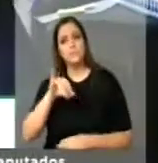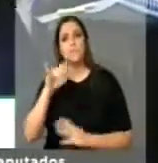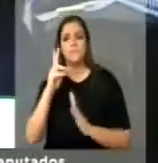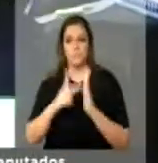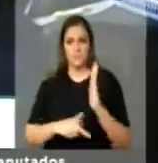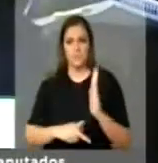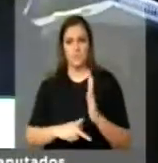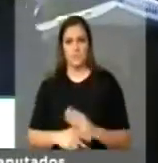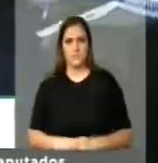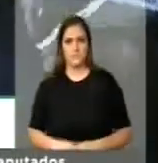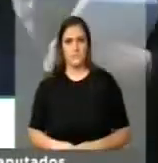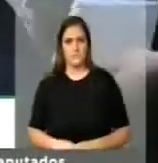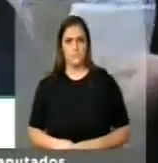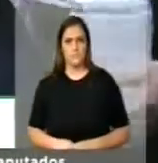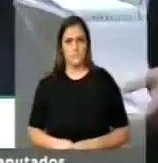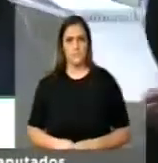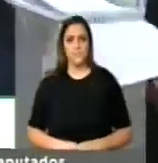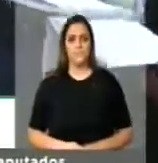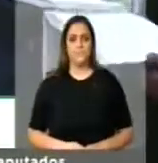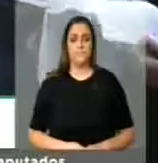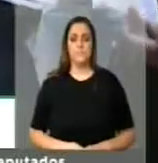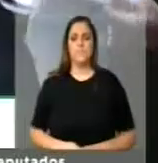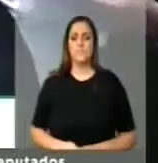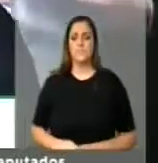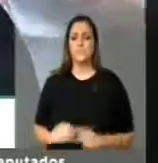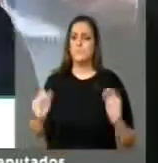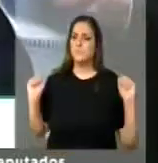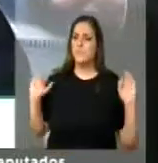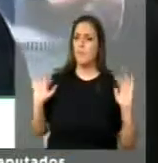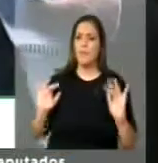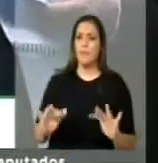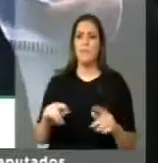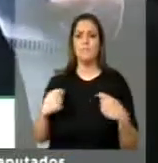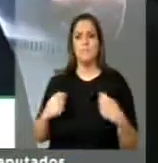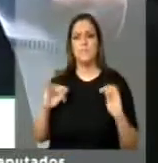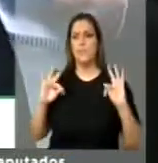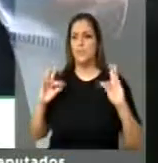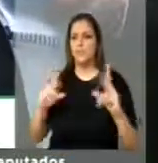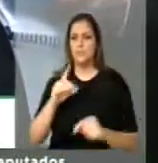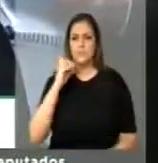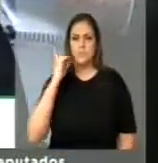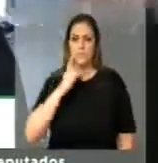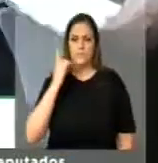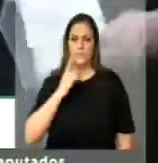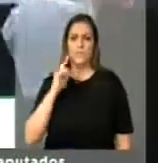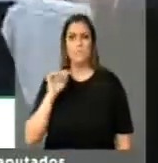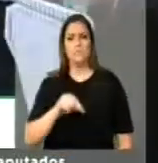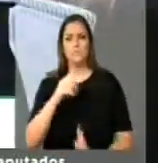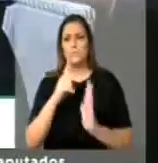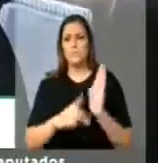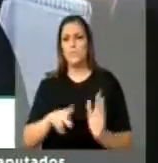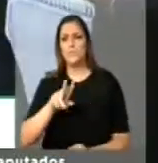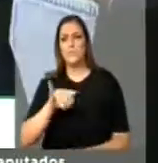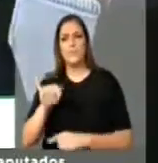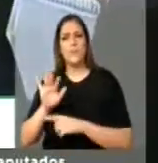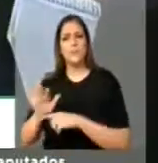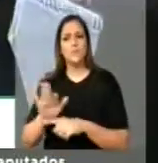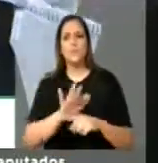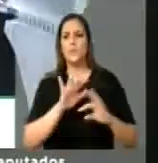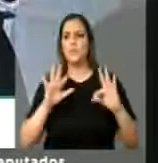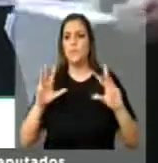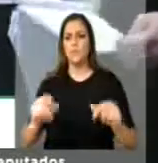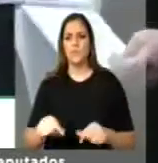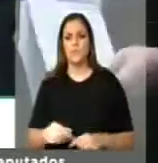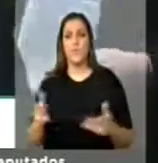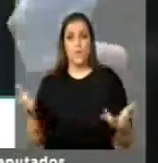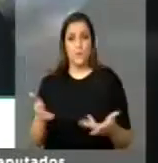dizer que esse projeto que nós vamos votar, com certeza vai beneficiar todos os estados. Hoje, quem